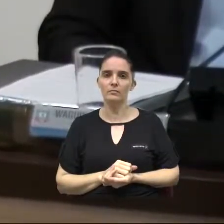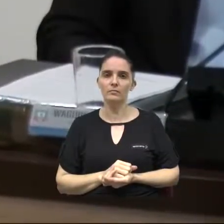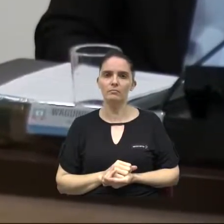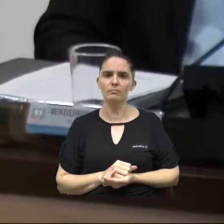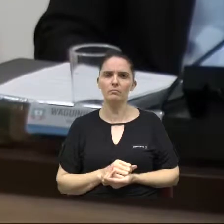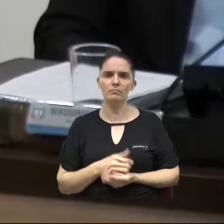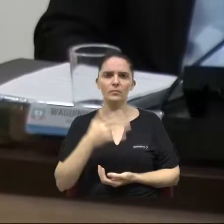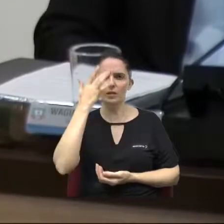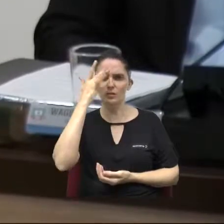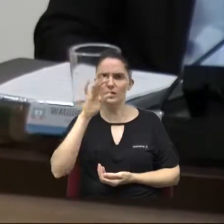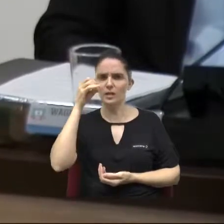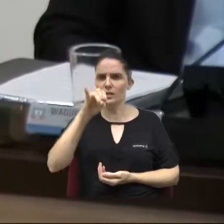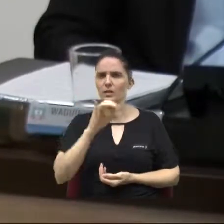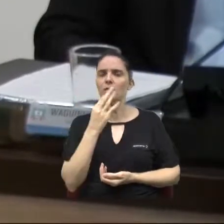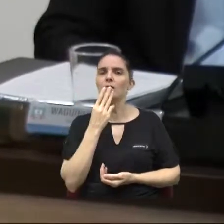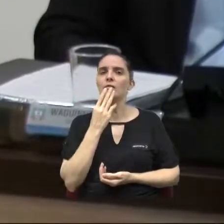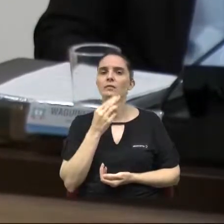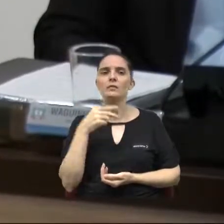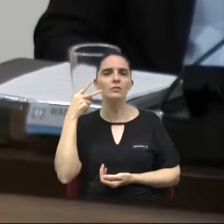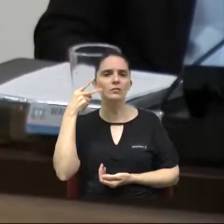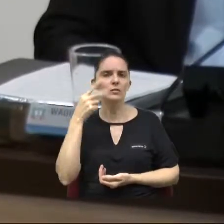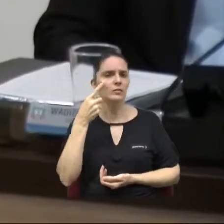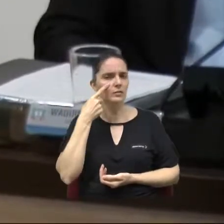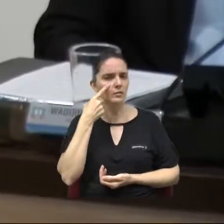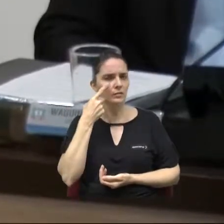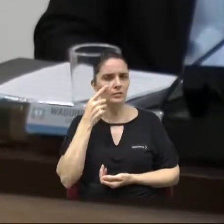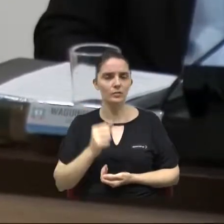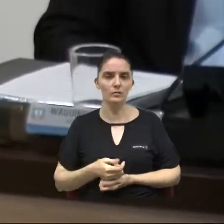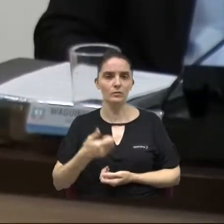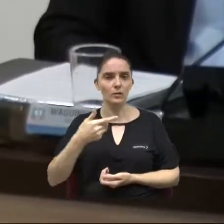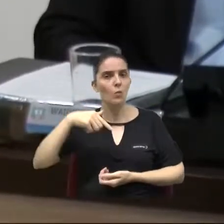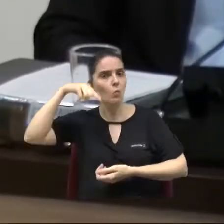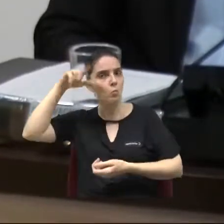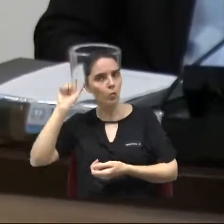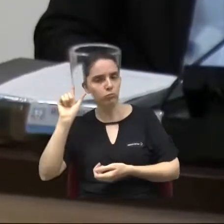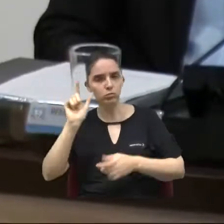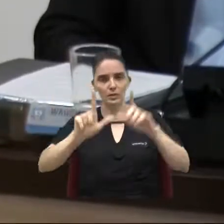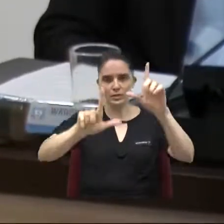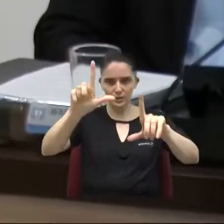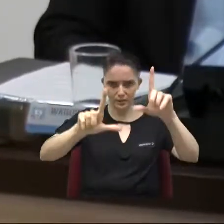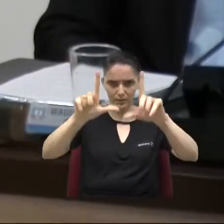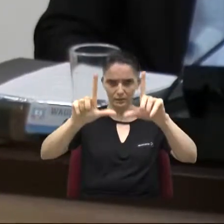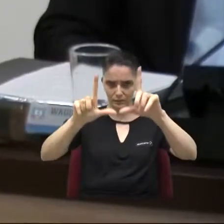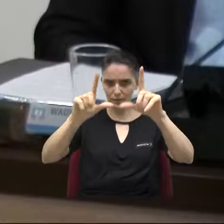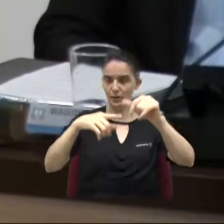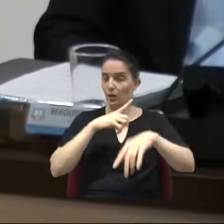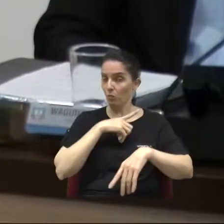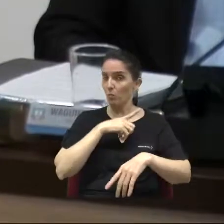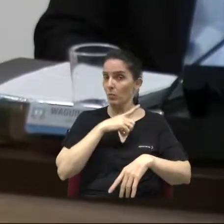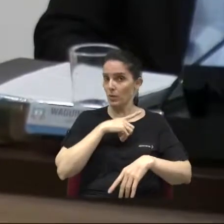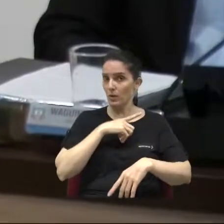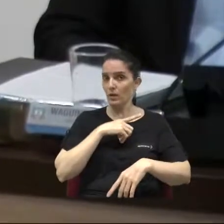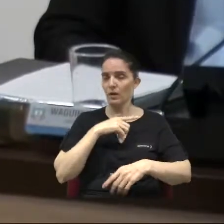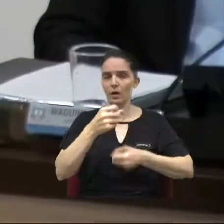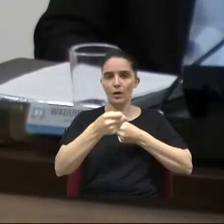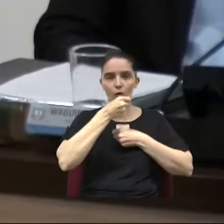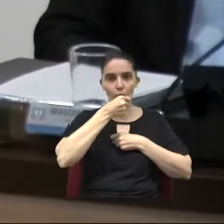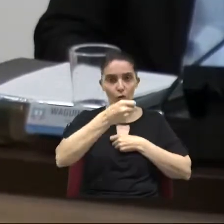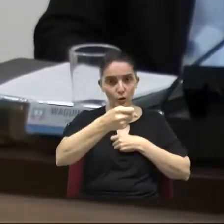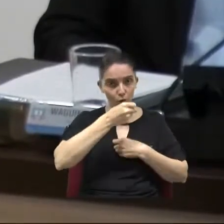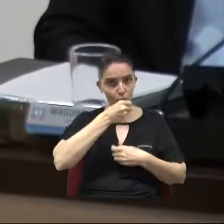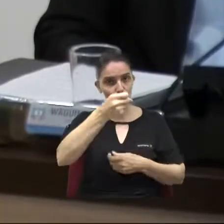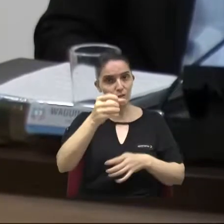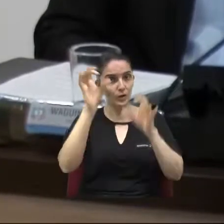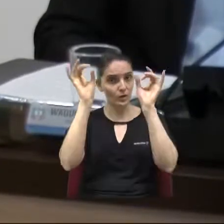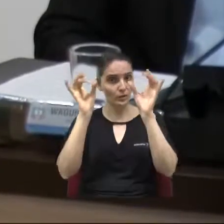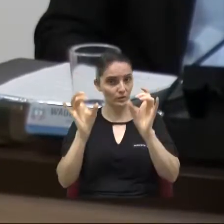a ver, mas ontem à noite, no Fantástico, fizeram uma matéria, um especial, inclusive o que